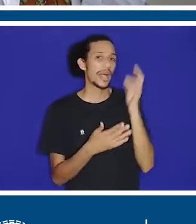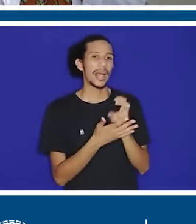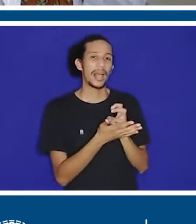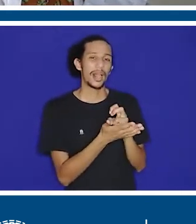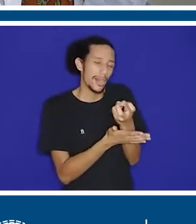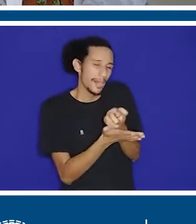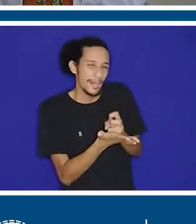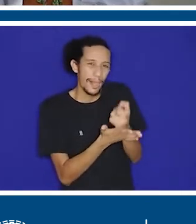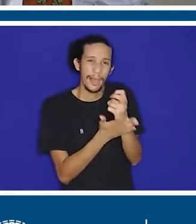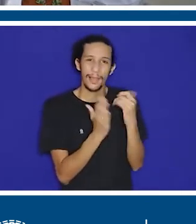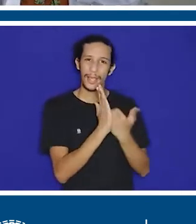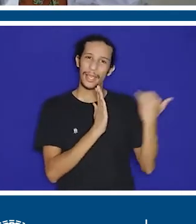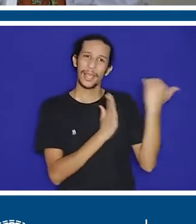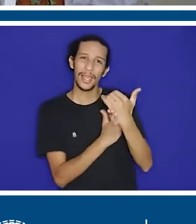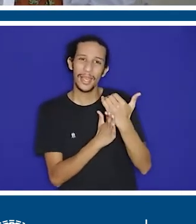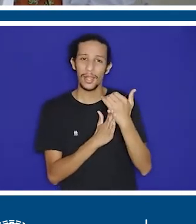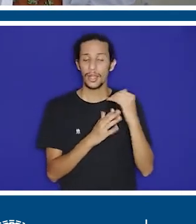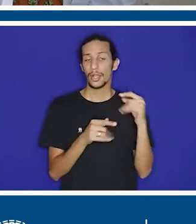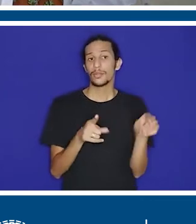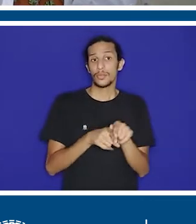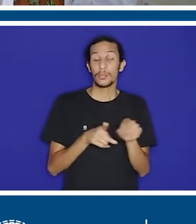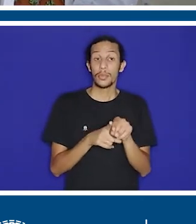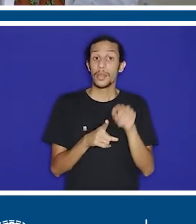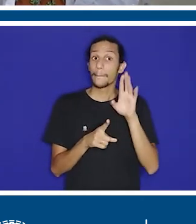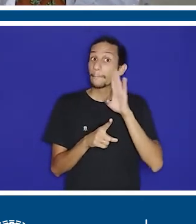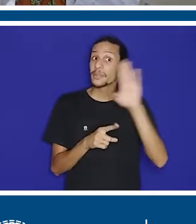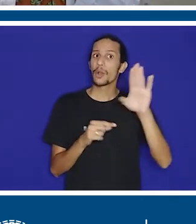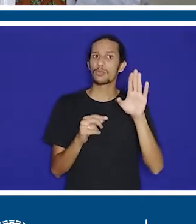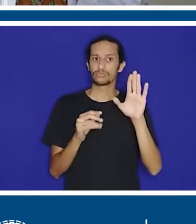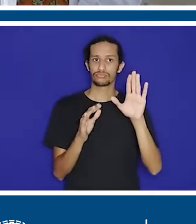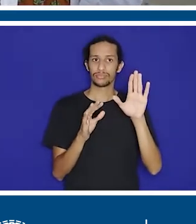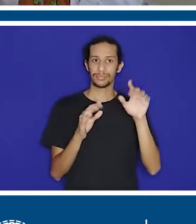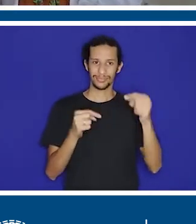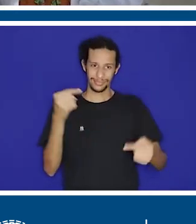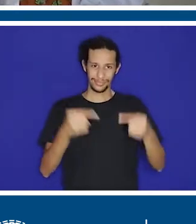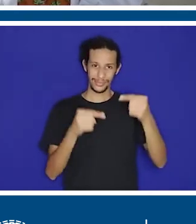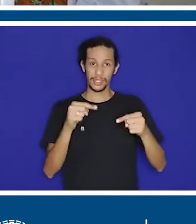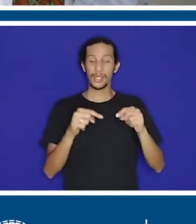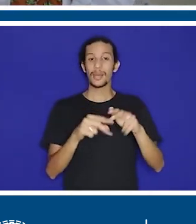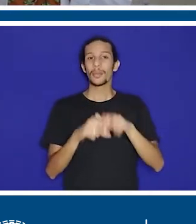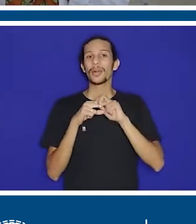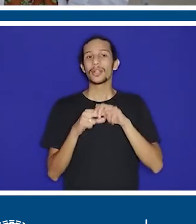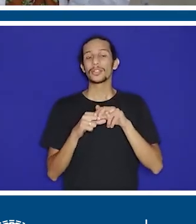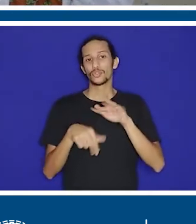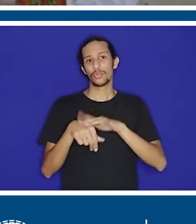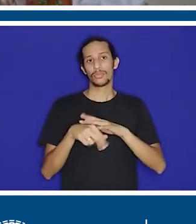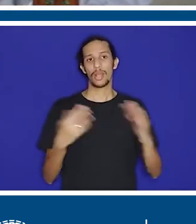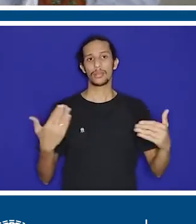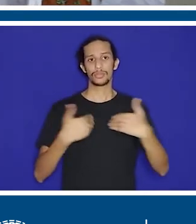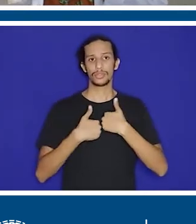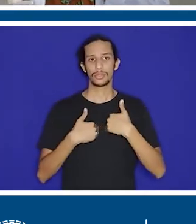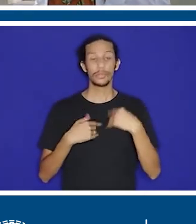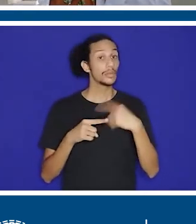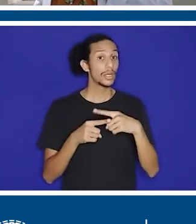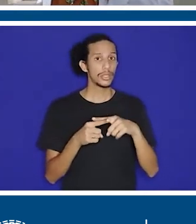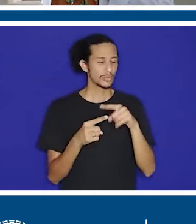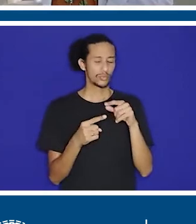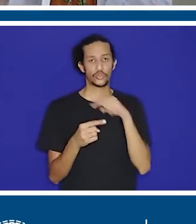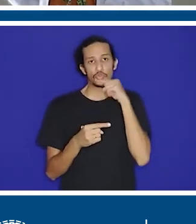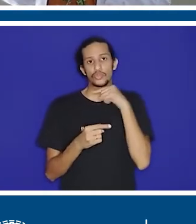difícil controle, mas eu acho que a maior discussão é no autismo, porque epilepsia de difícil controle ninguém tem